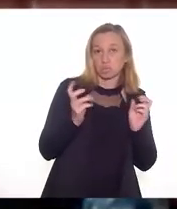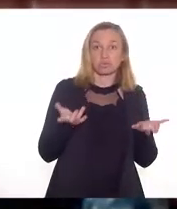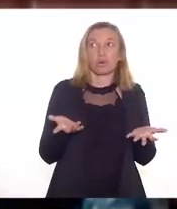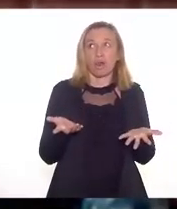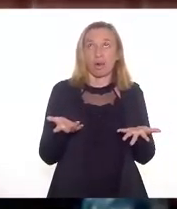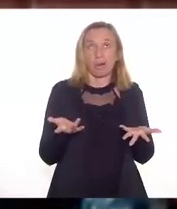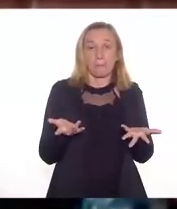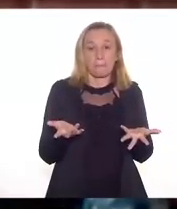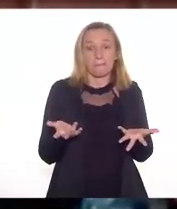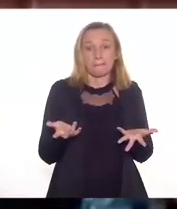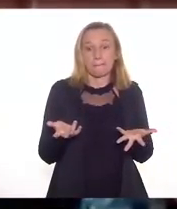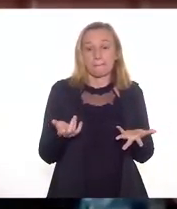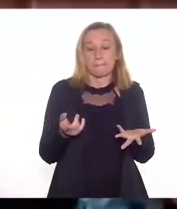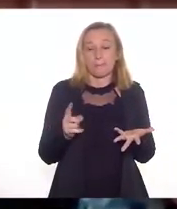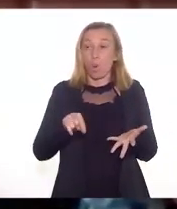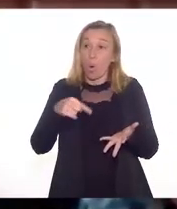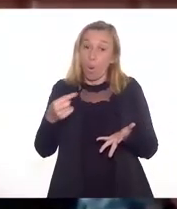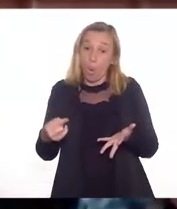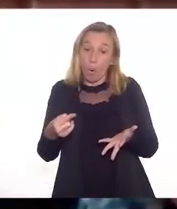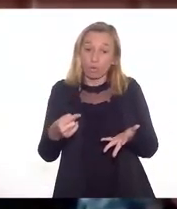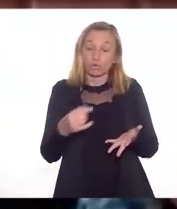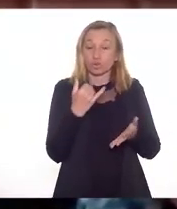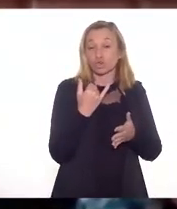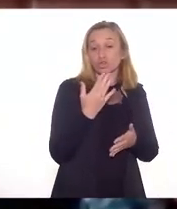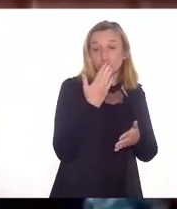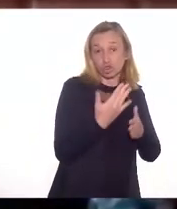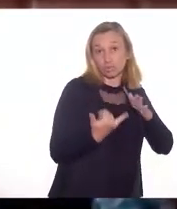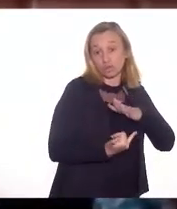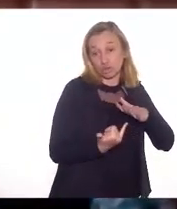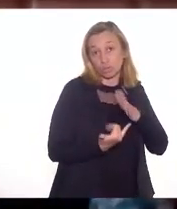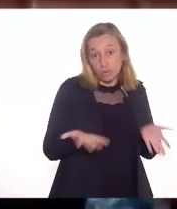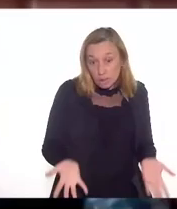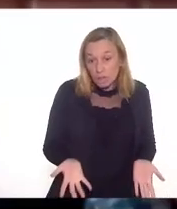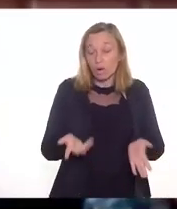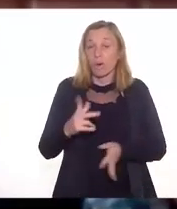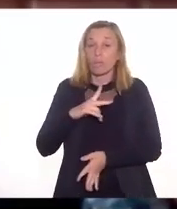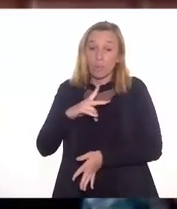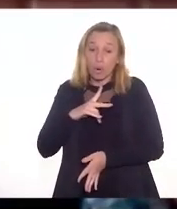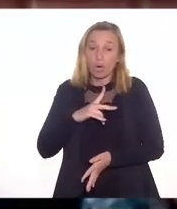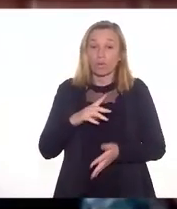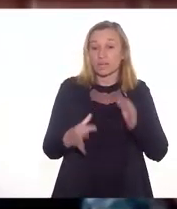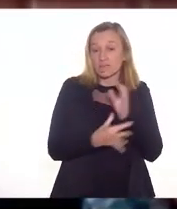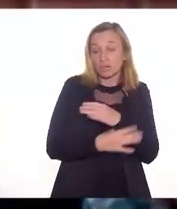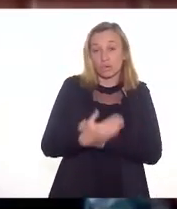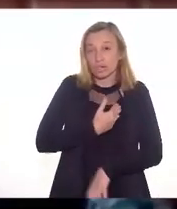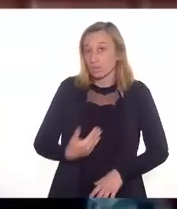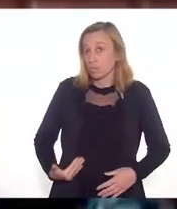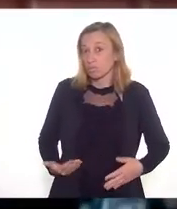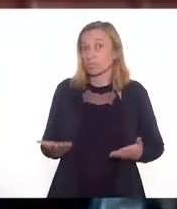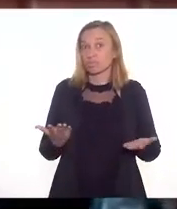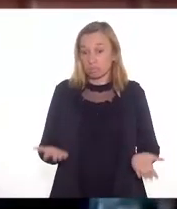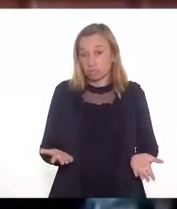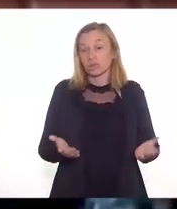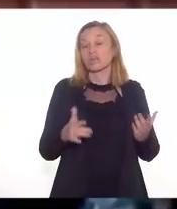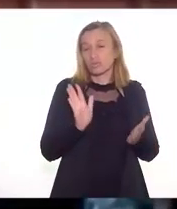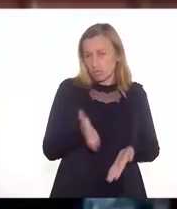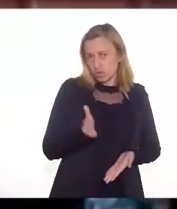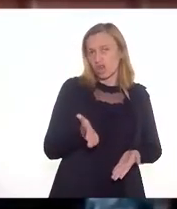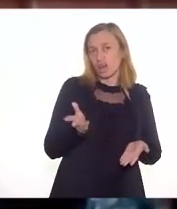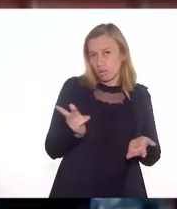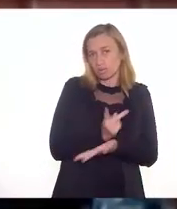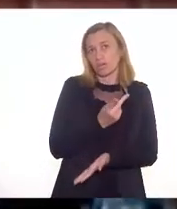que demande outras instituições, até mesmo a própria segurança pública, como já faz,